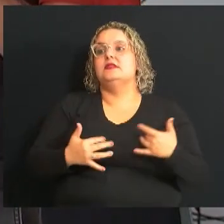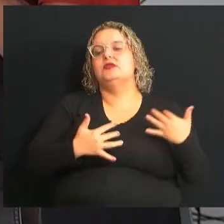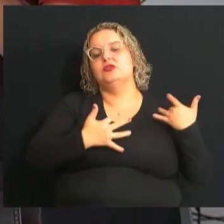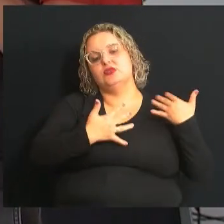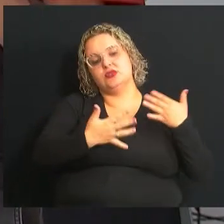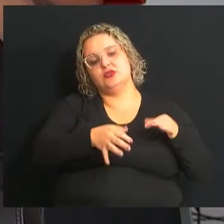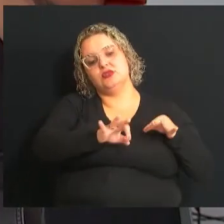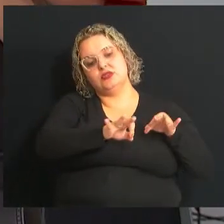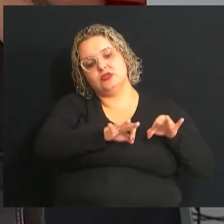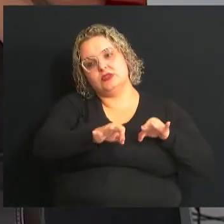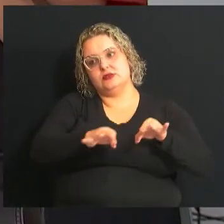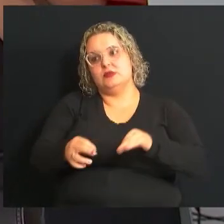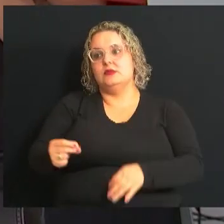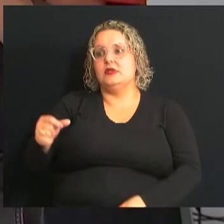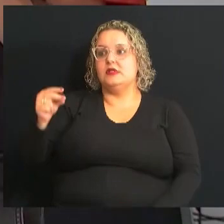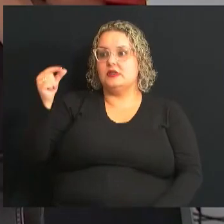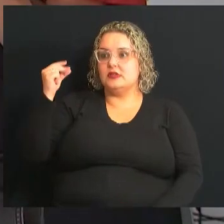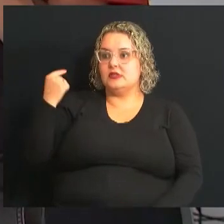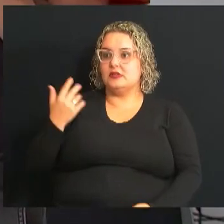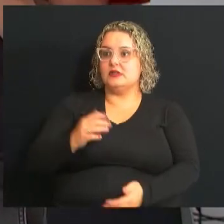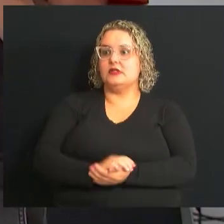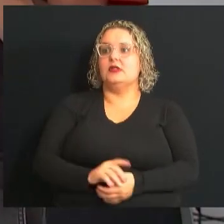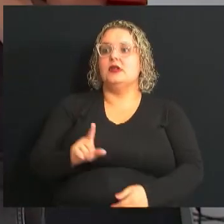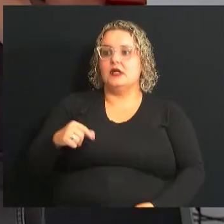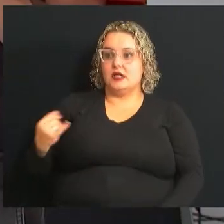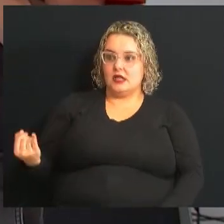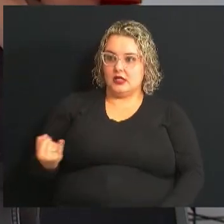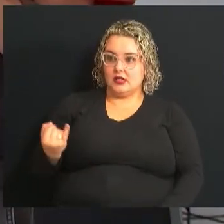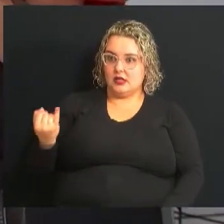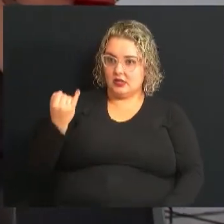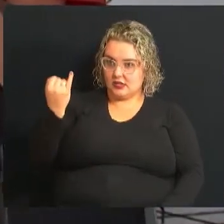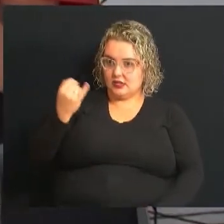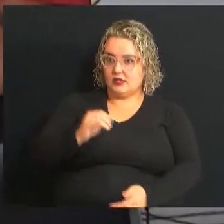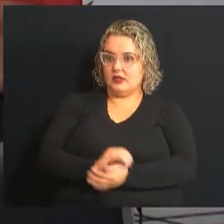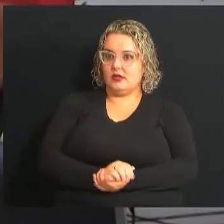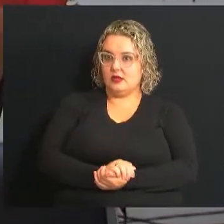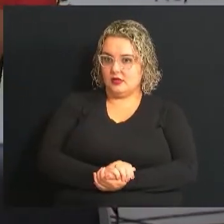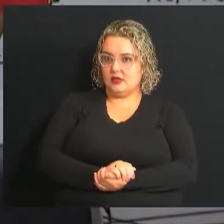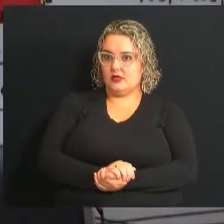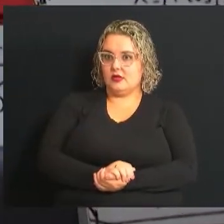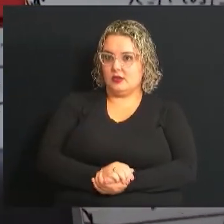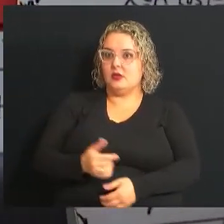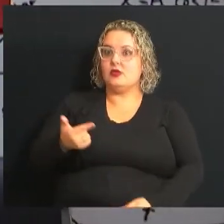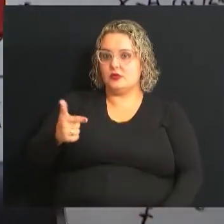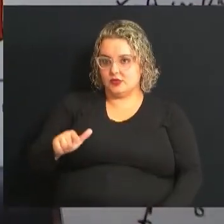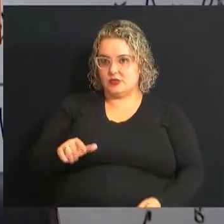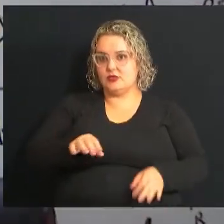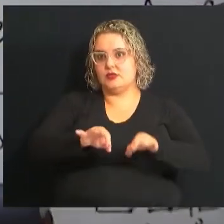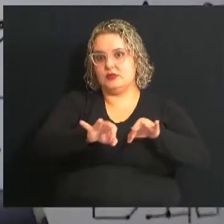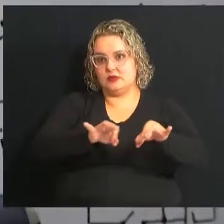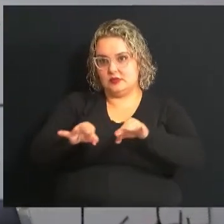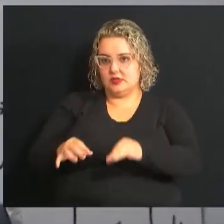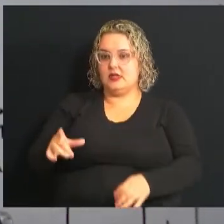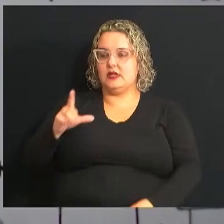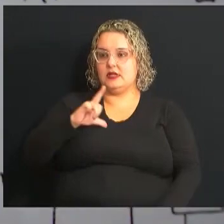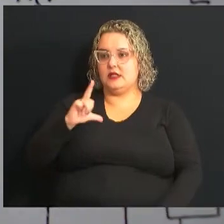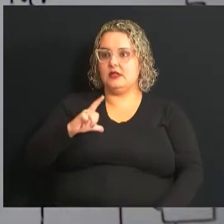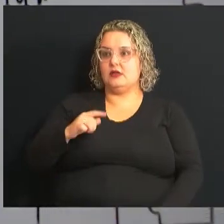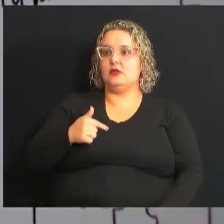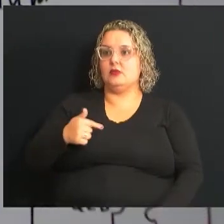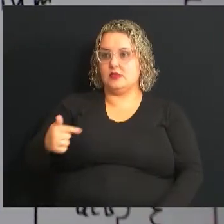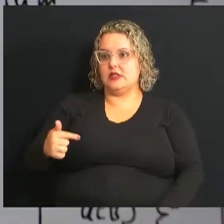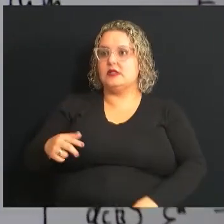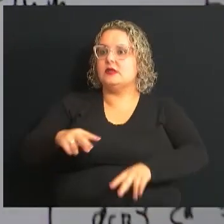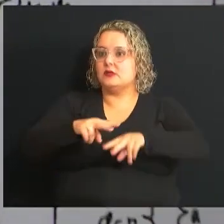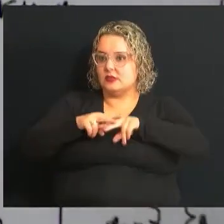muito tempo. Então é importante que continue esse preparo, né? A gente está até numa semana de revisão, é importante que esse